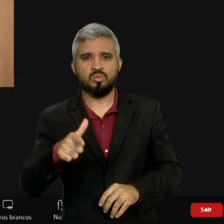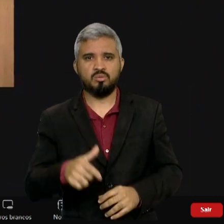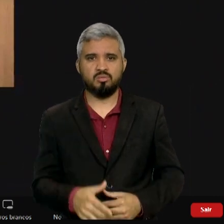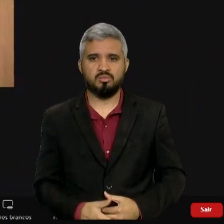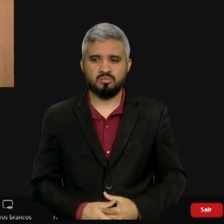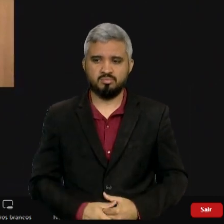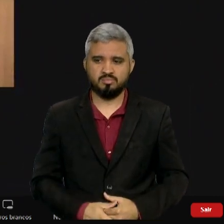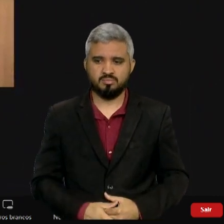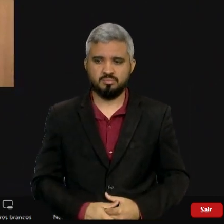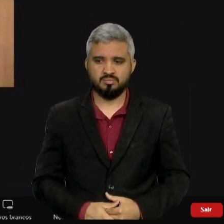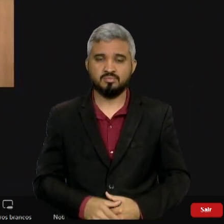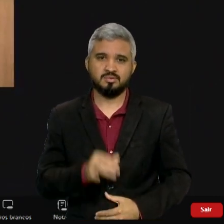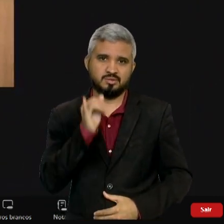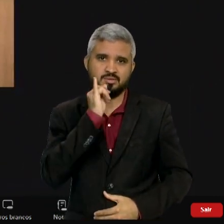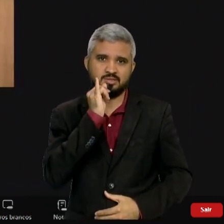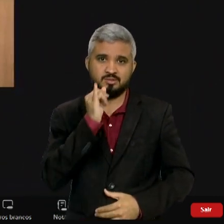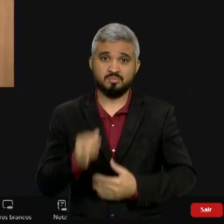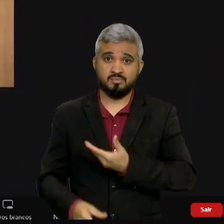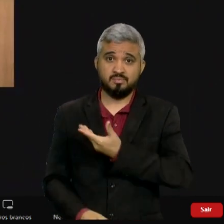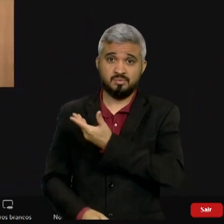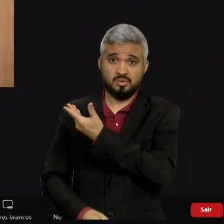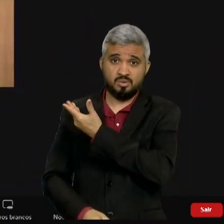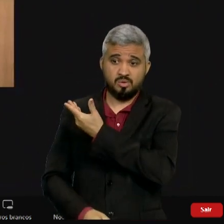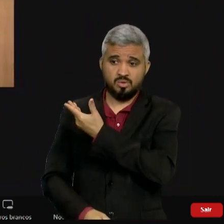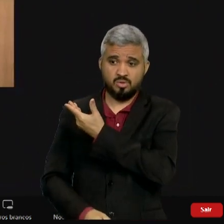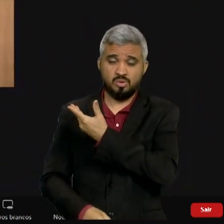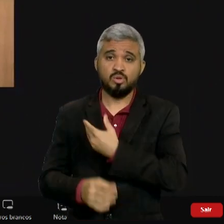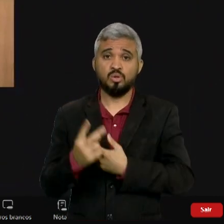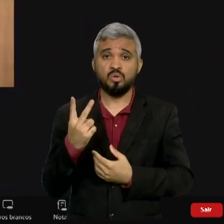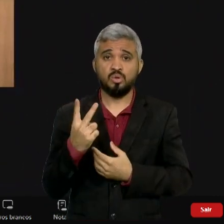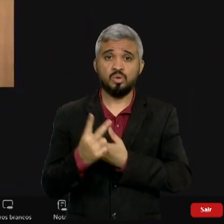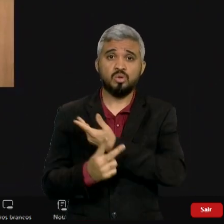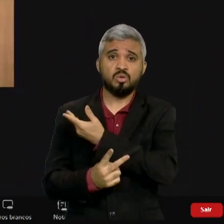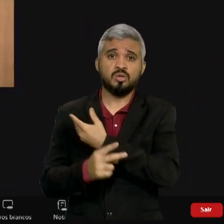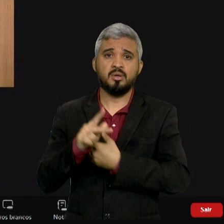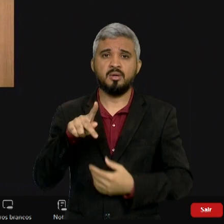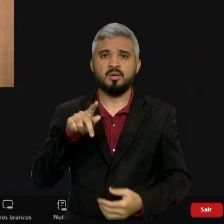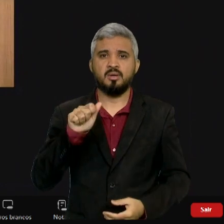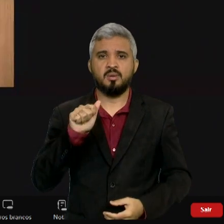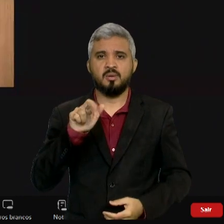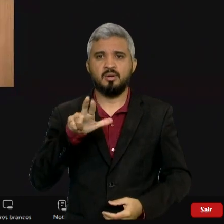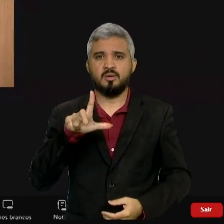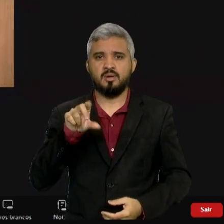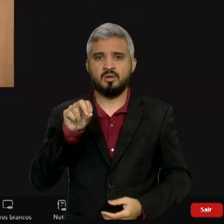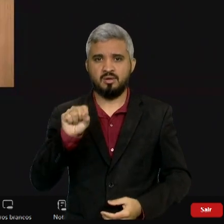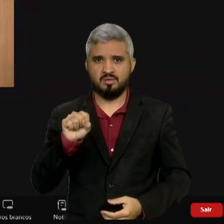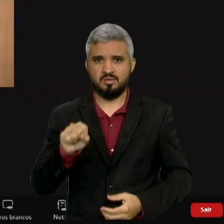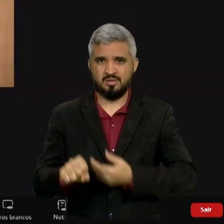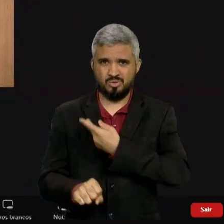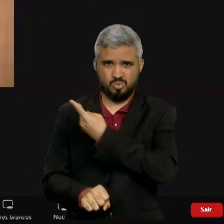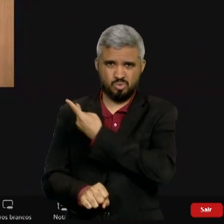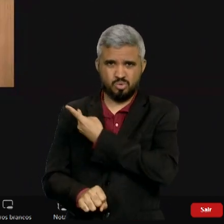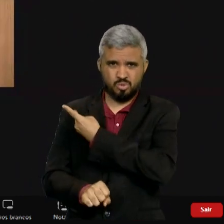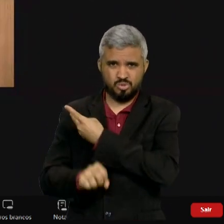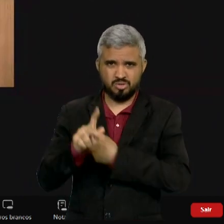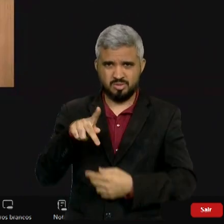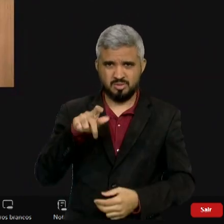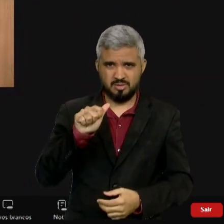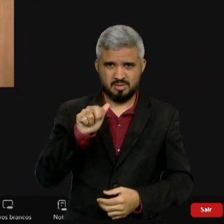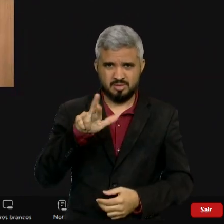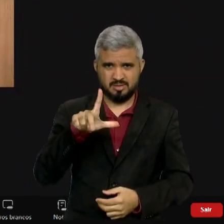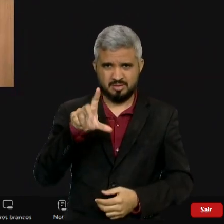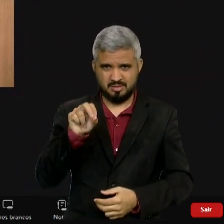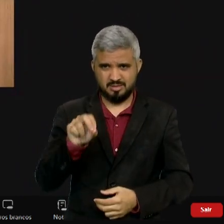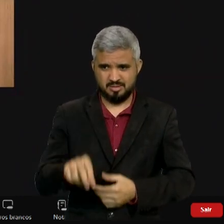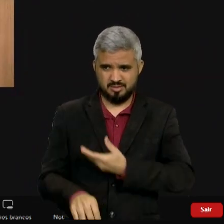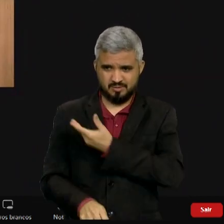essa dupla aqui, dois pardos, essa dupla aqui é pardo. Esse pardo aqui da